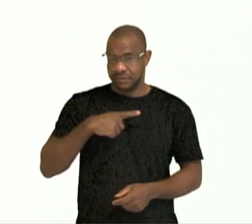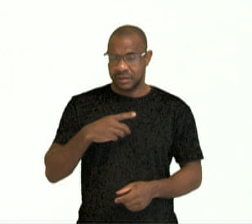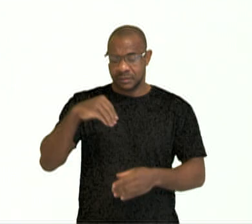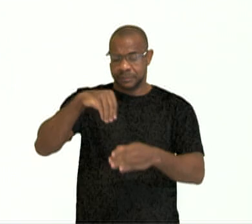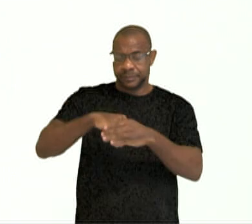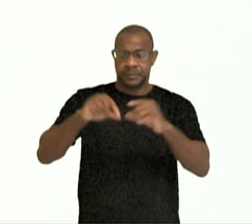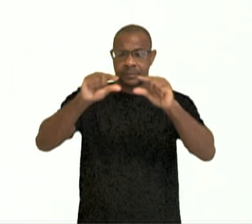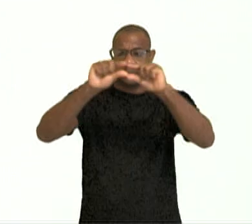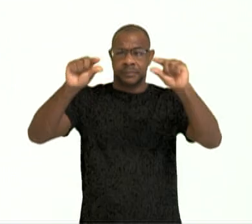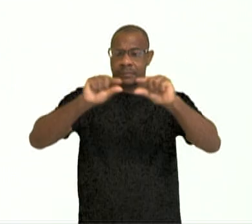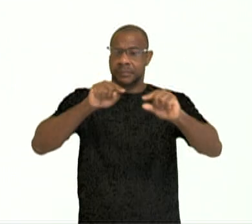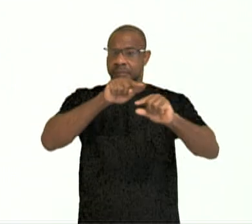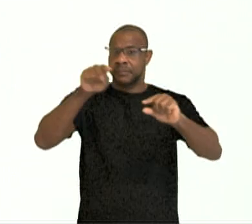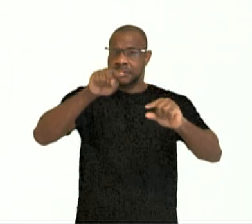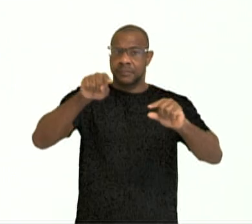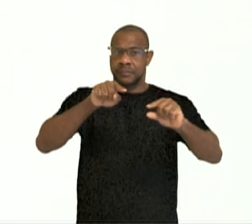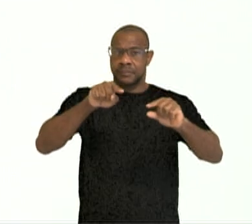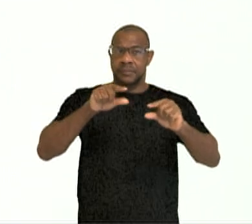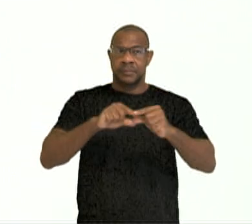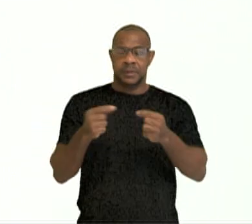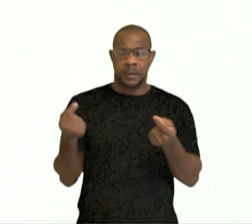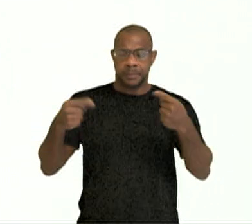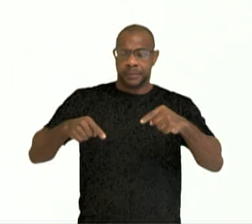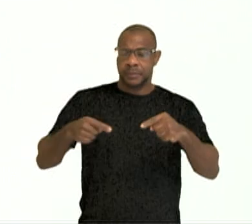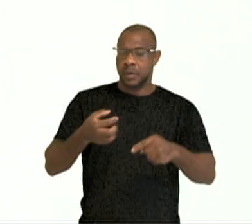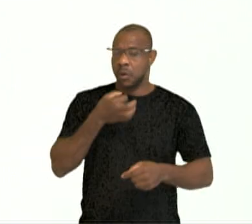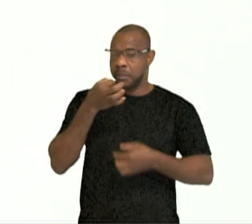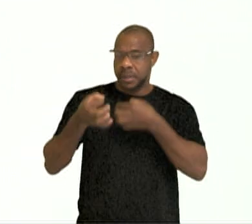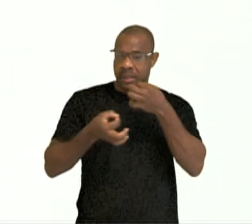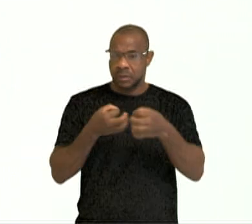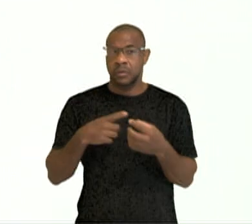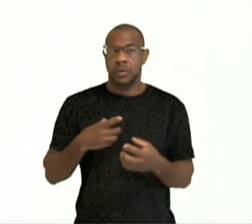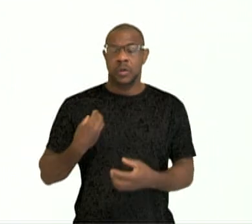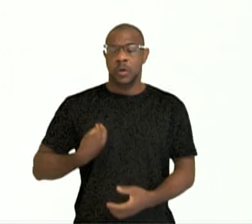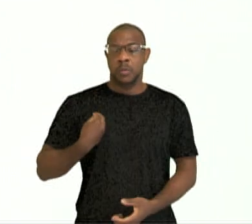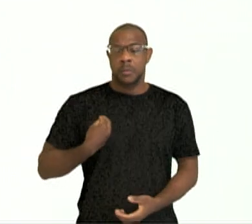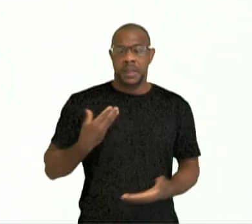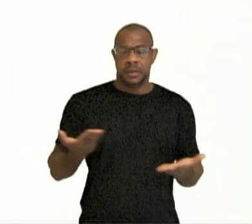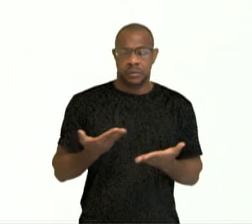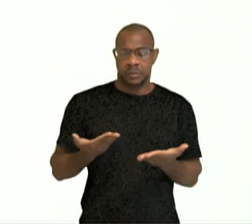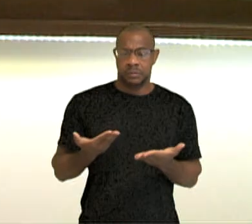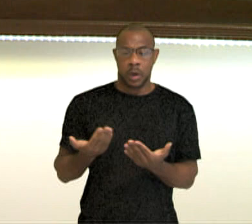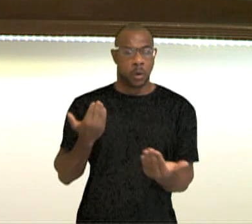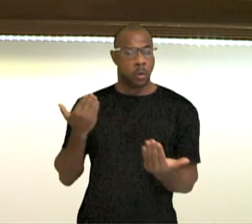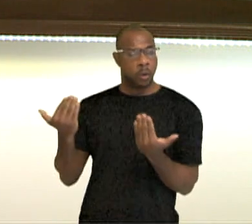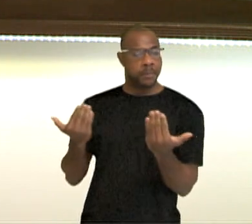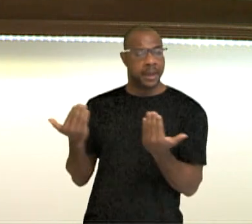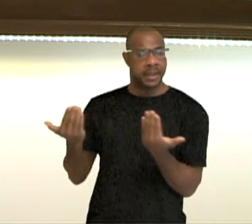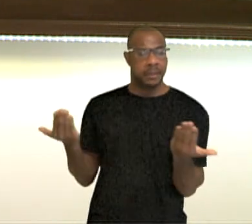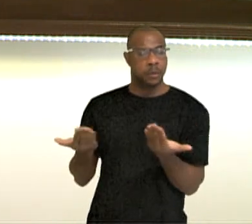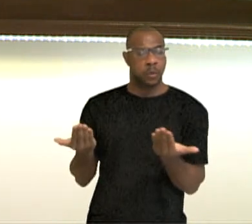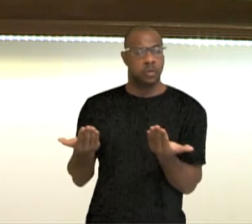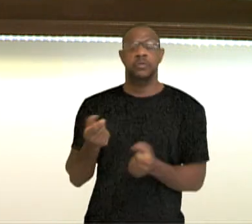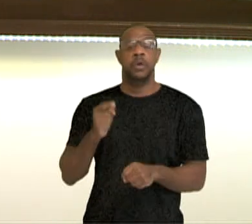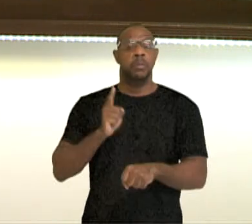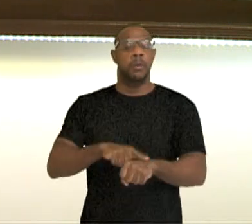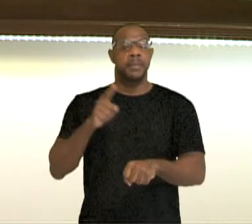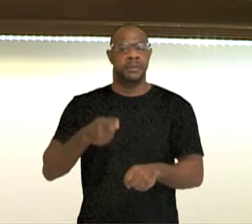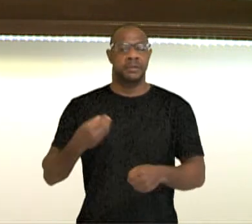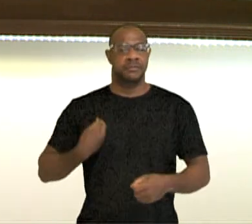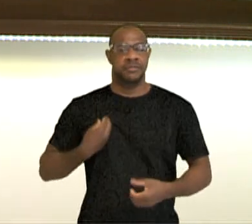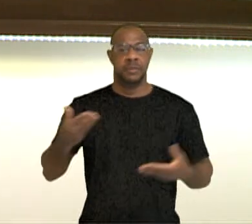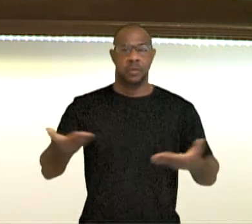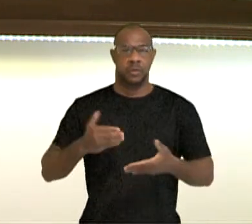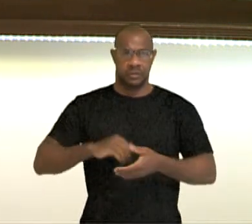nos versos acima, confrontando-as com o momento em que vivemos hoje no Brasil. Sim, uma das principais características